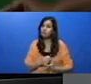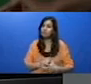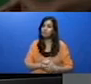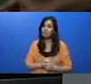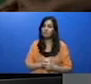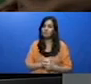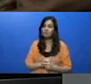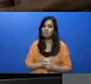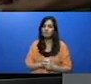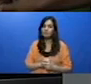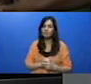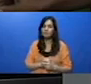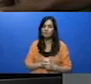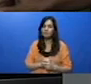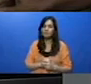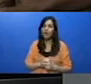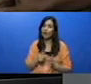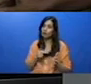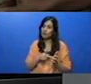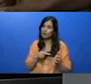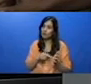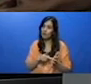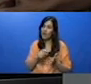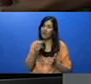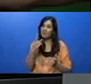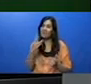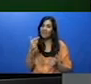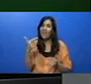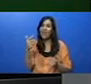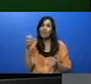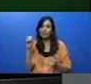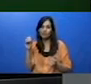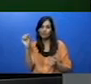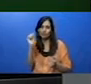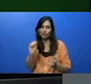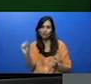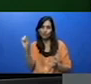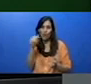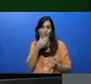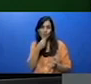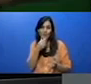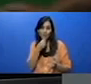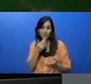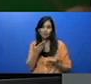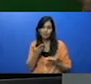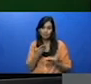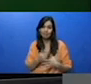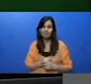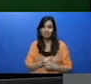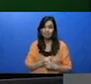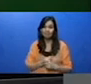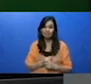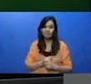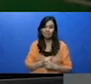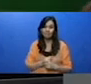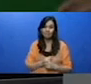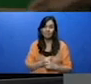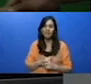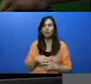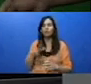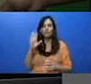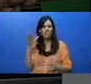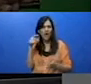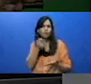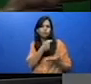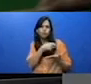maior. E o maior é 320, quem marcou o ponto foi o Edgar. Então, assim, nós